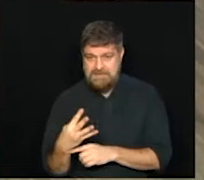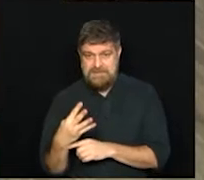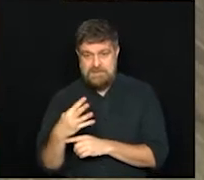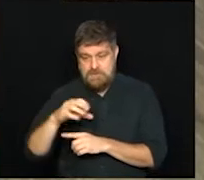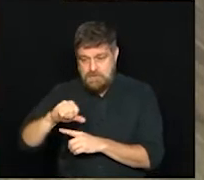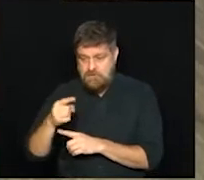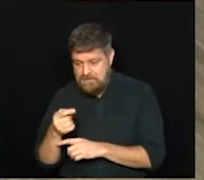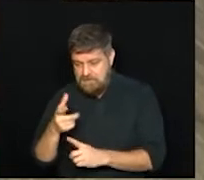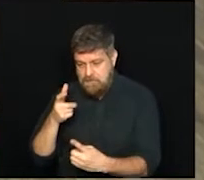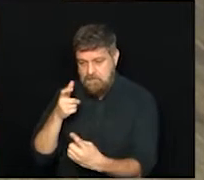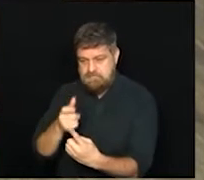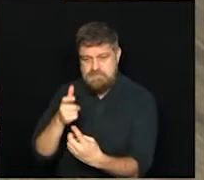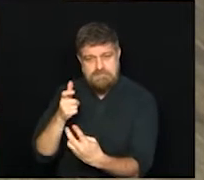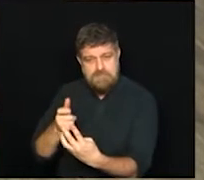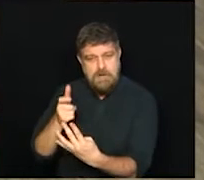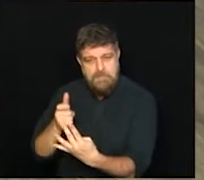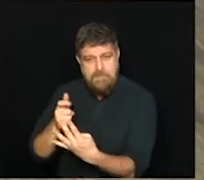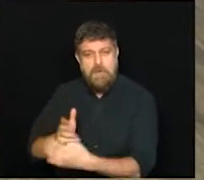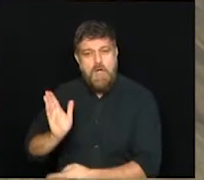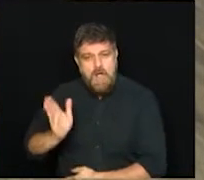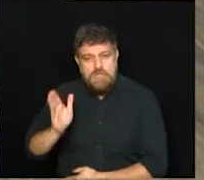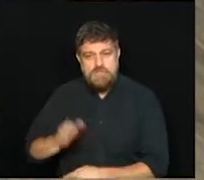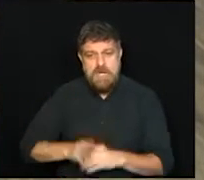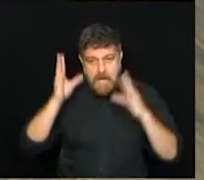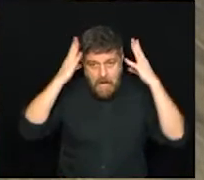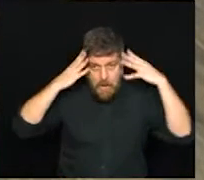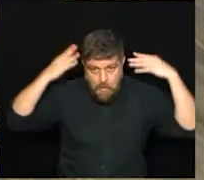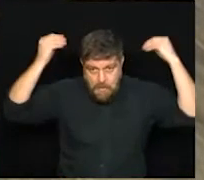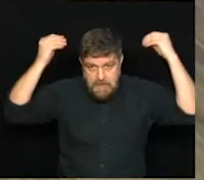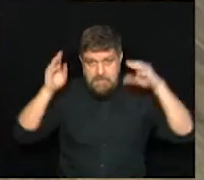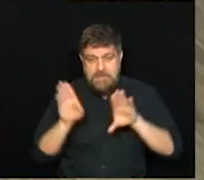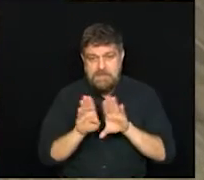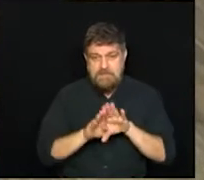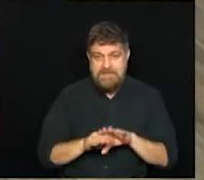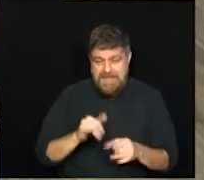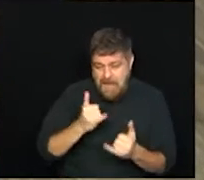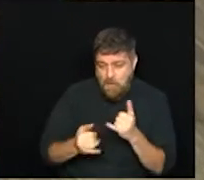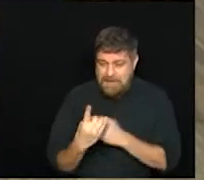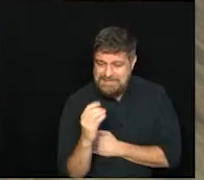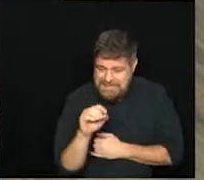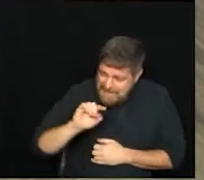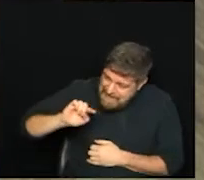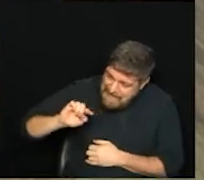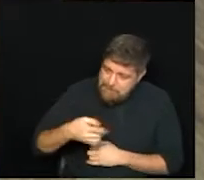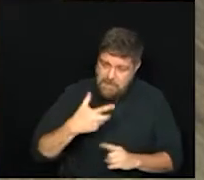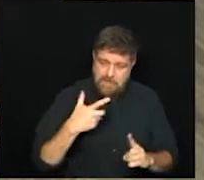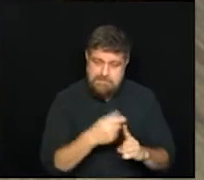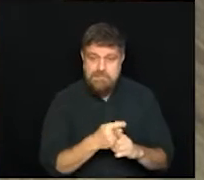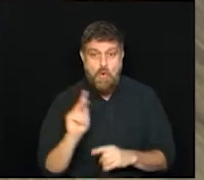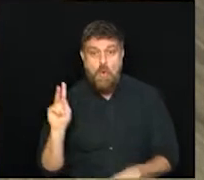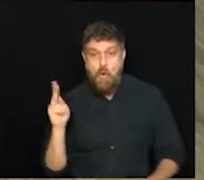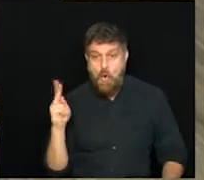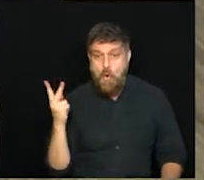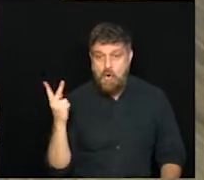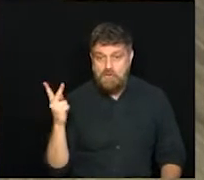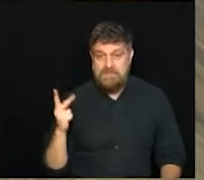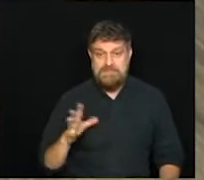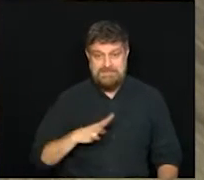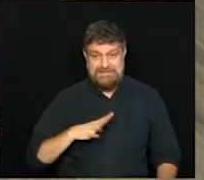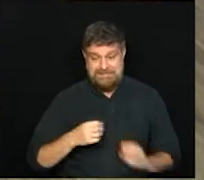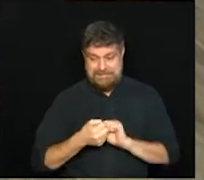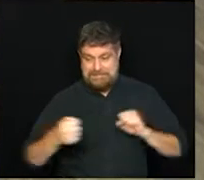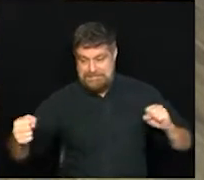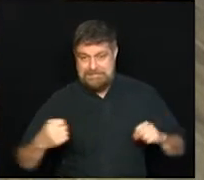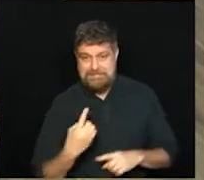9.491 doses total. Temos Olambra, também com quase 10 mil doses. Hortolândia, que é uma cidade maior, já